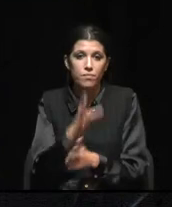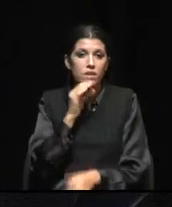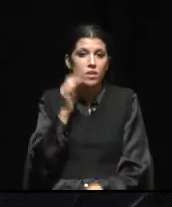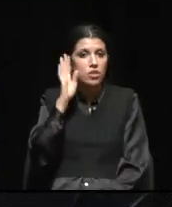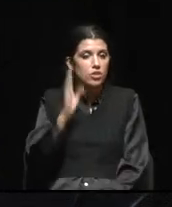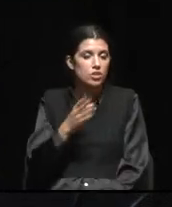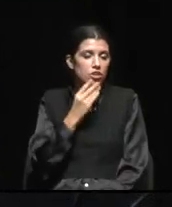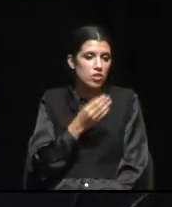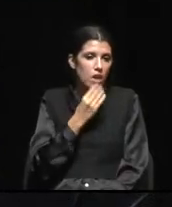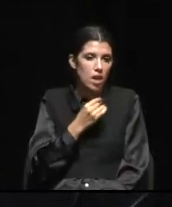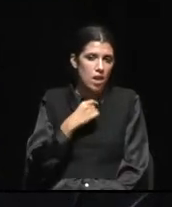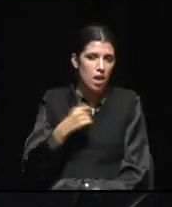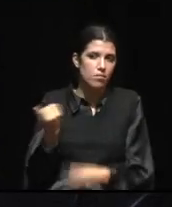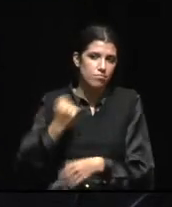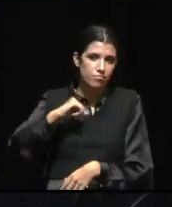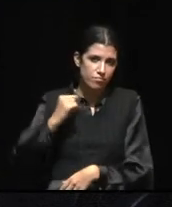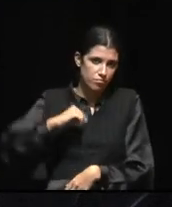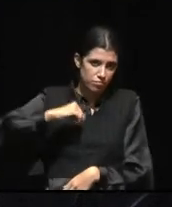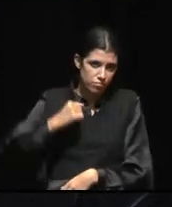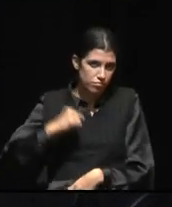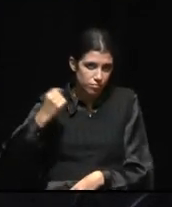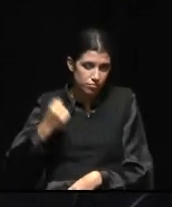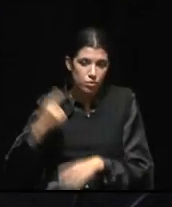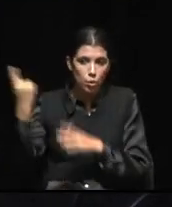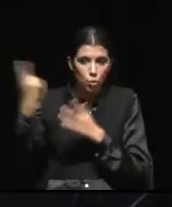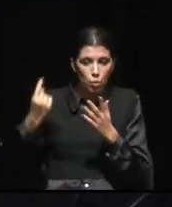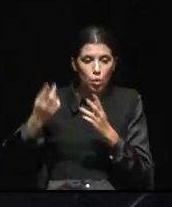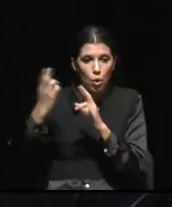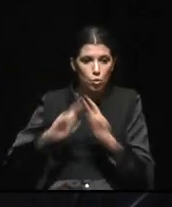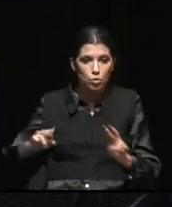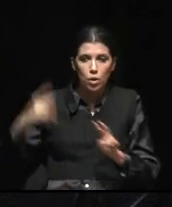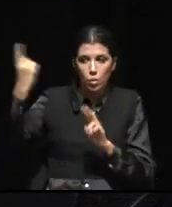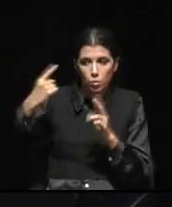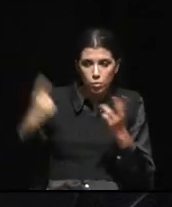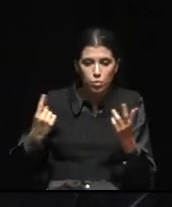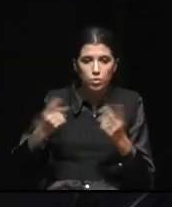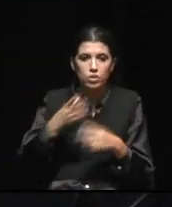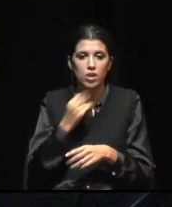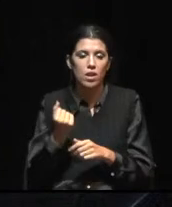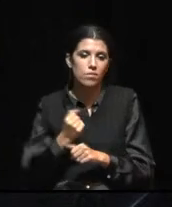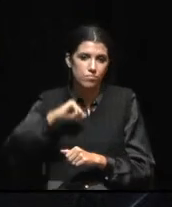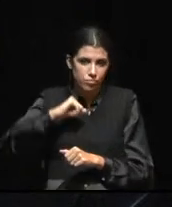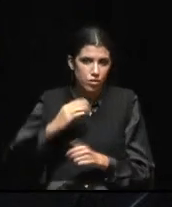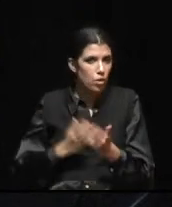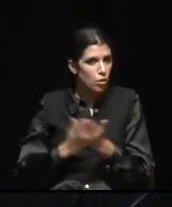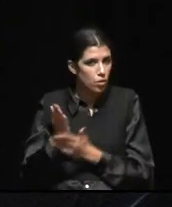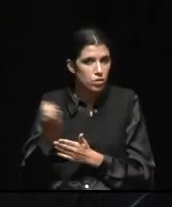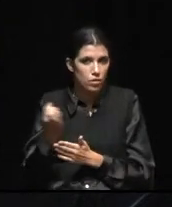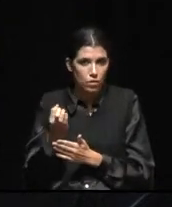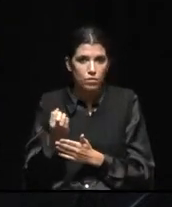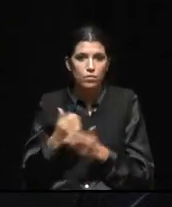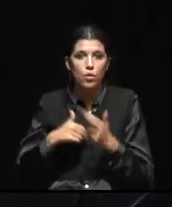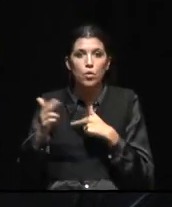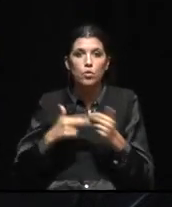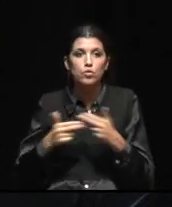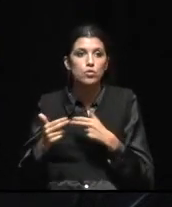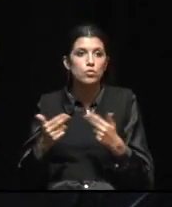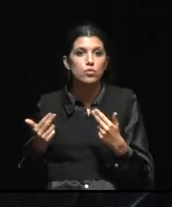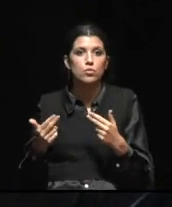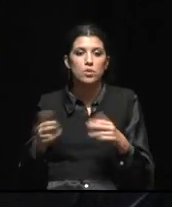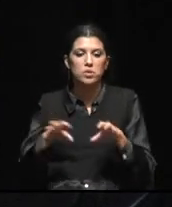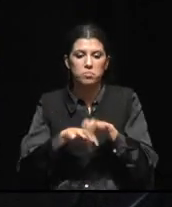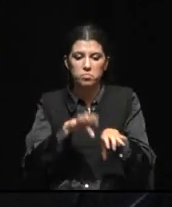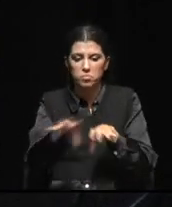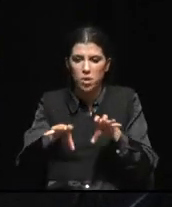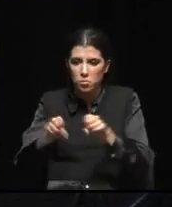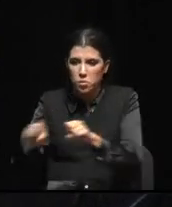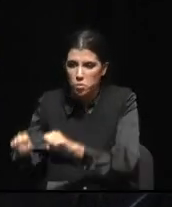respeitado de forma flagrante e nos os anos as várias resoluções que as nações unidas continuando Inclusive a construir novos colonatos e mantendo